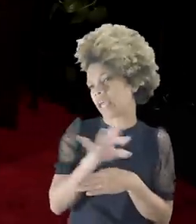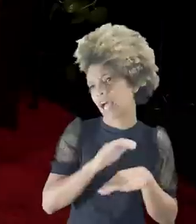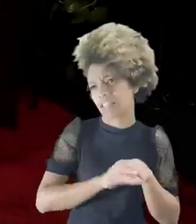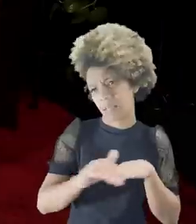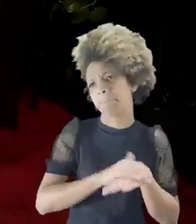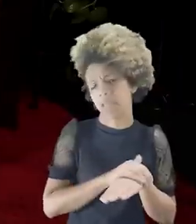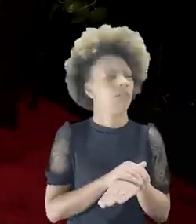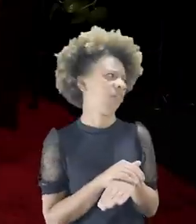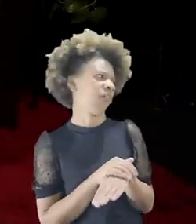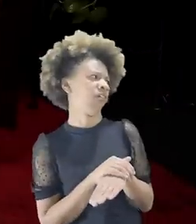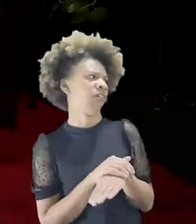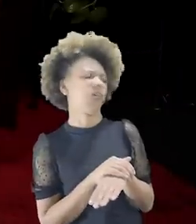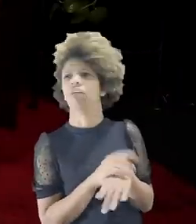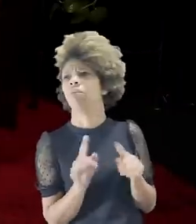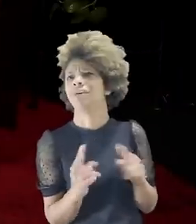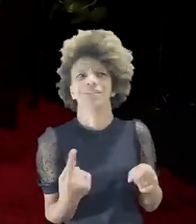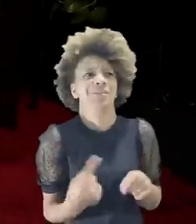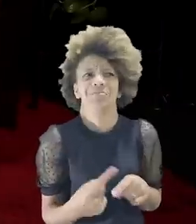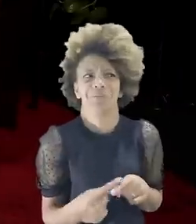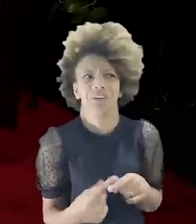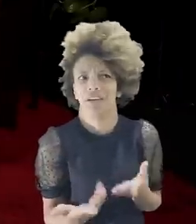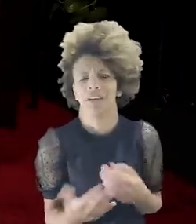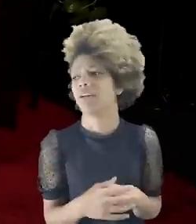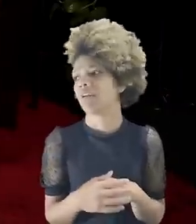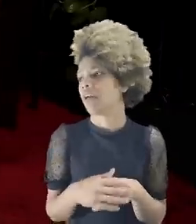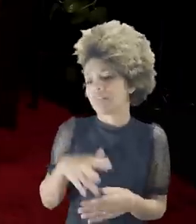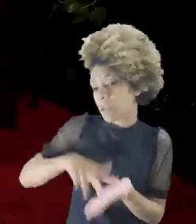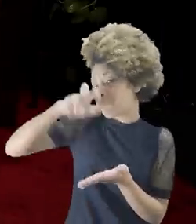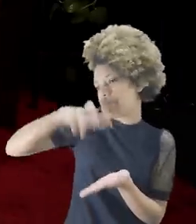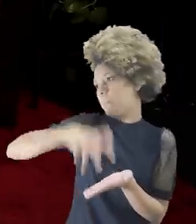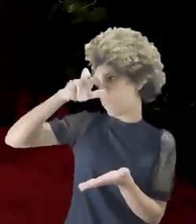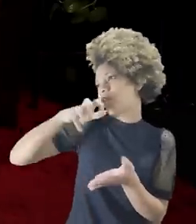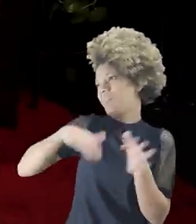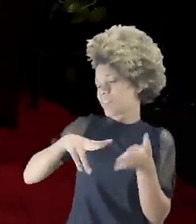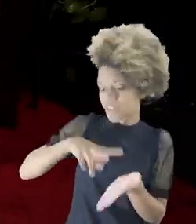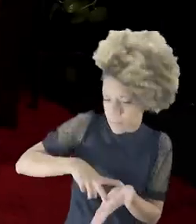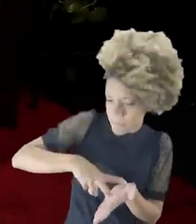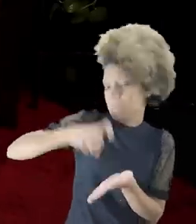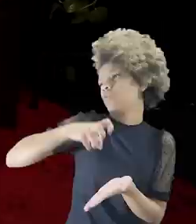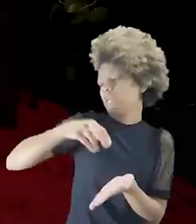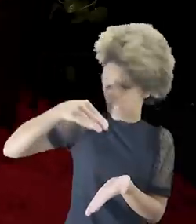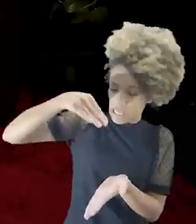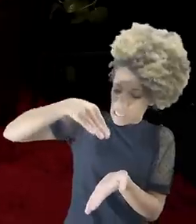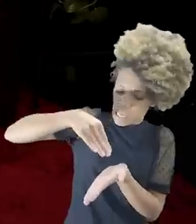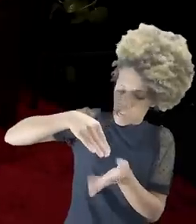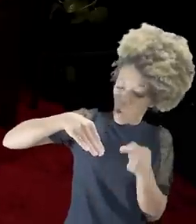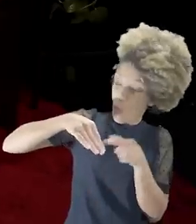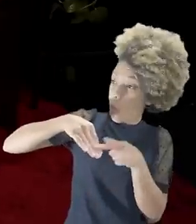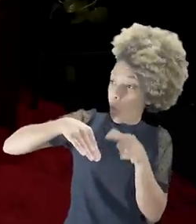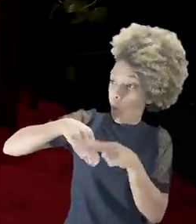mas por quê de tanto Impacto de pular e muitas vezes você cai com a ponta do pé